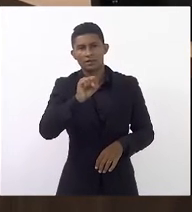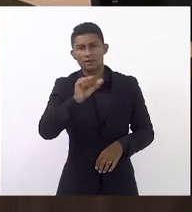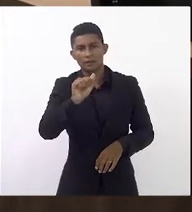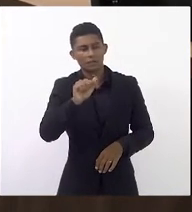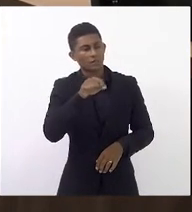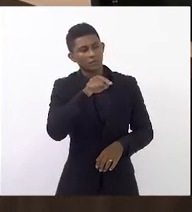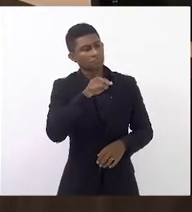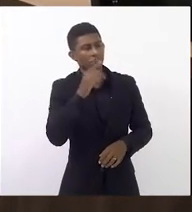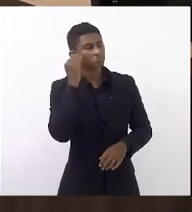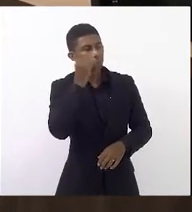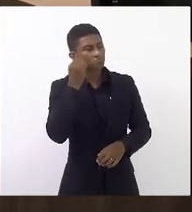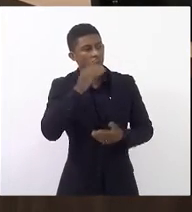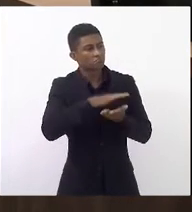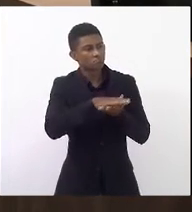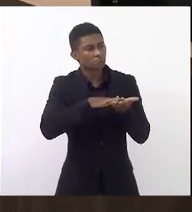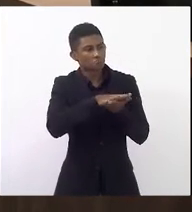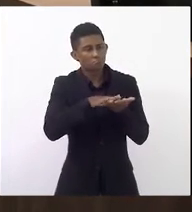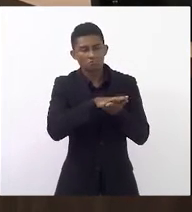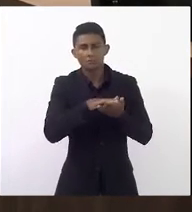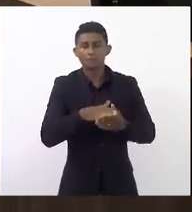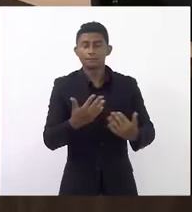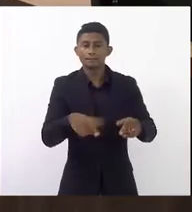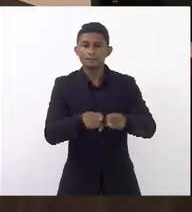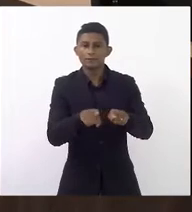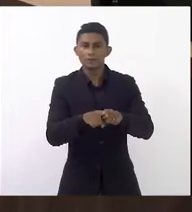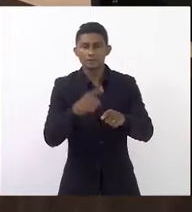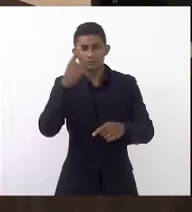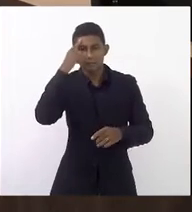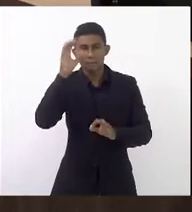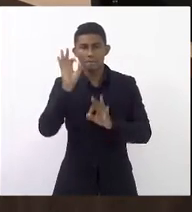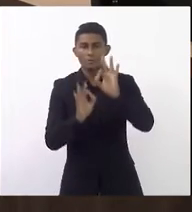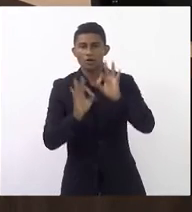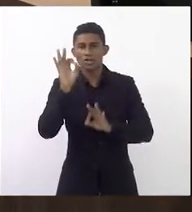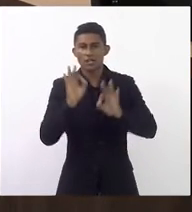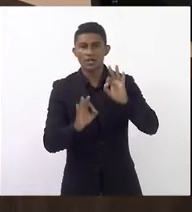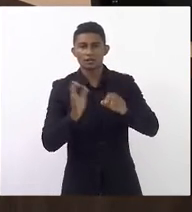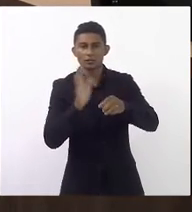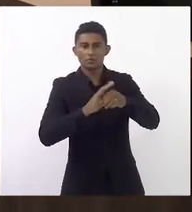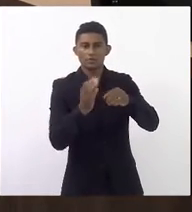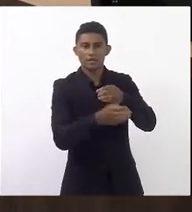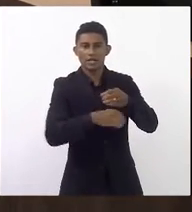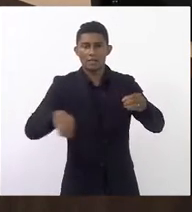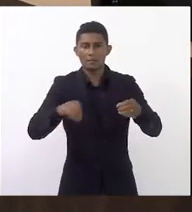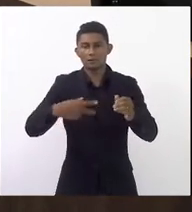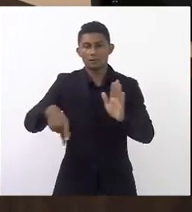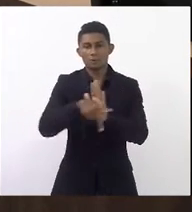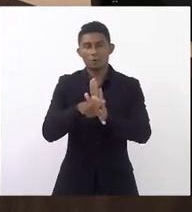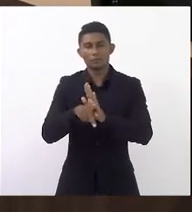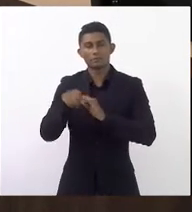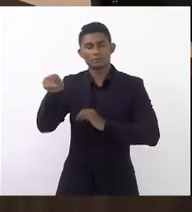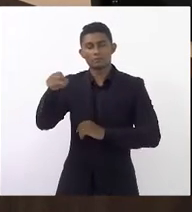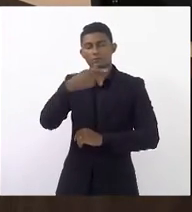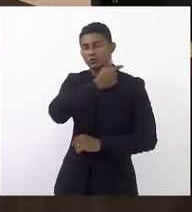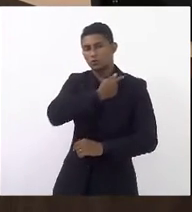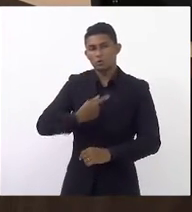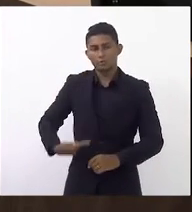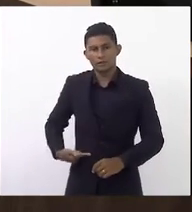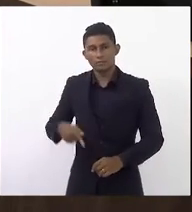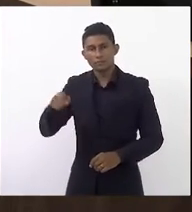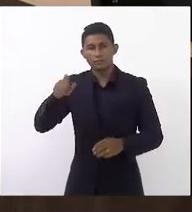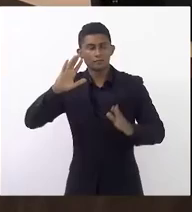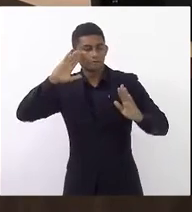por divergir do projeto para o saneamento do governo do Estado, que se centra na privatização da SEDAI,